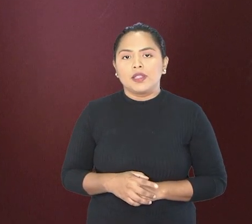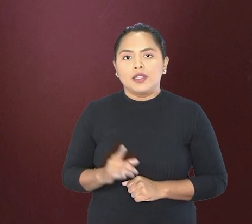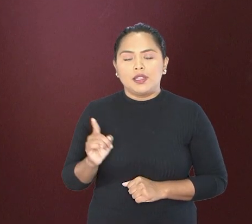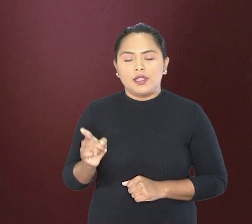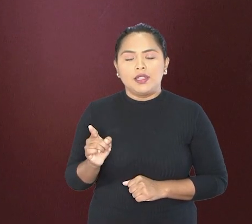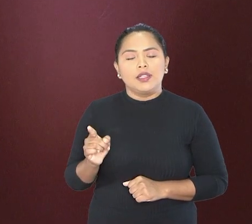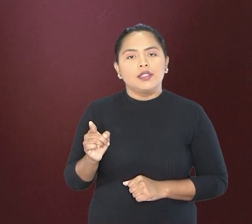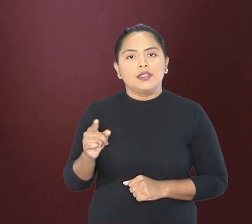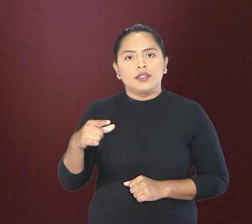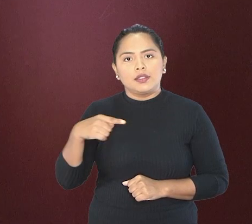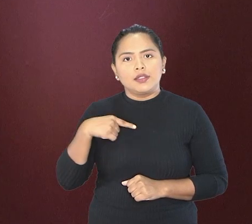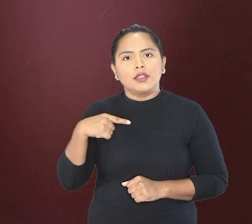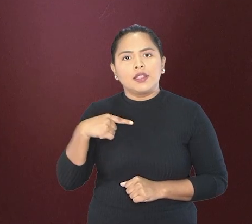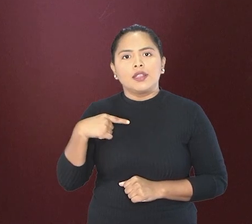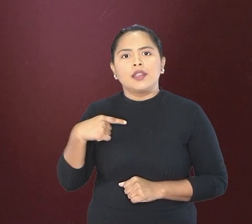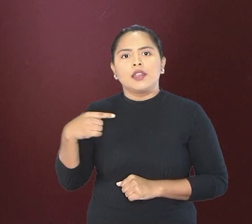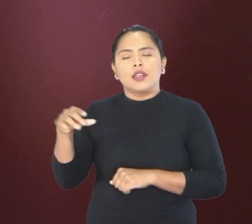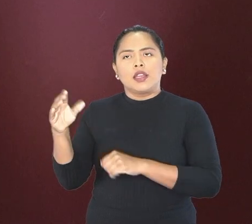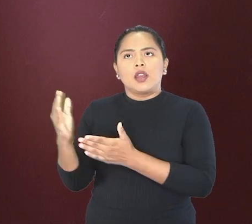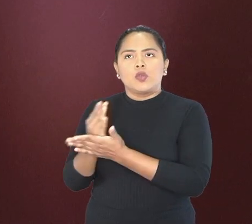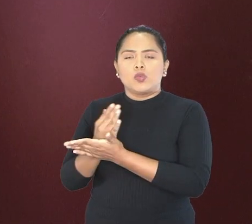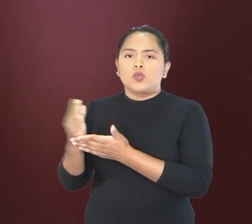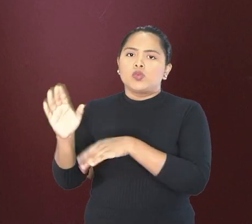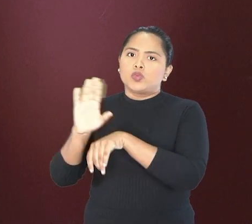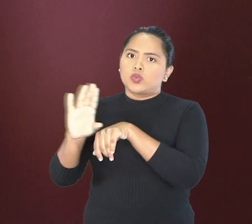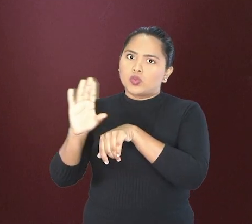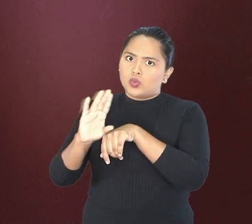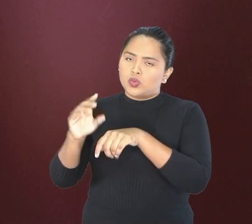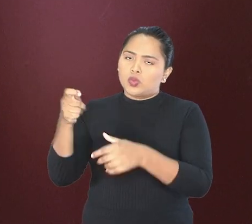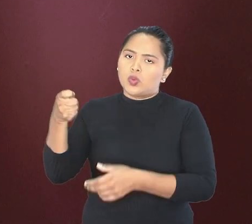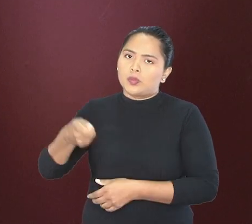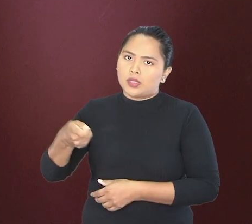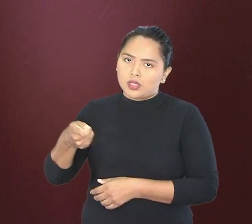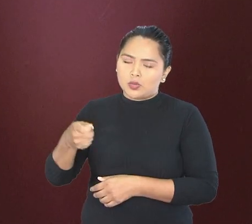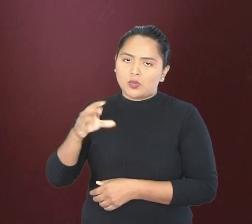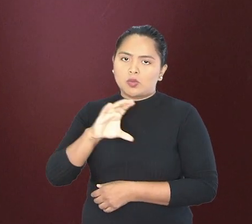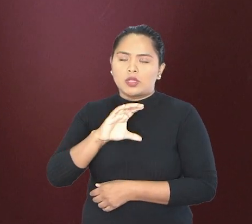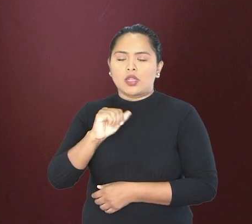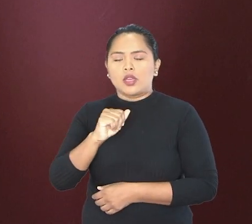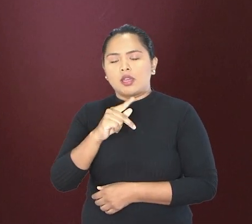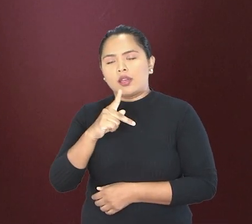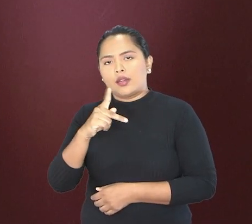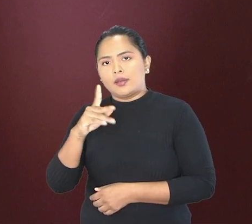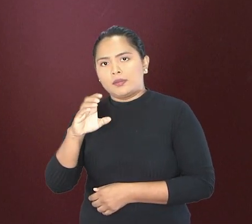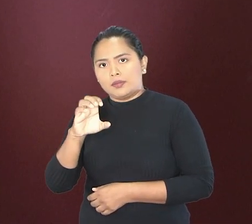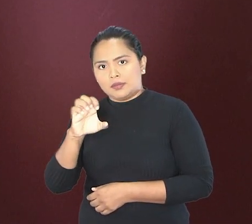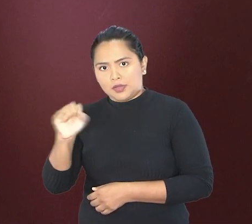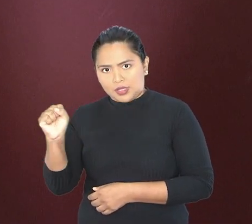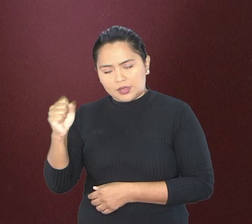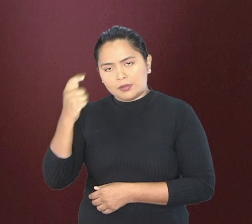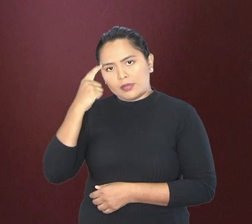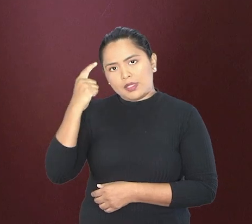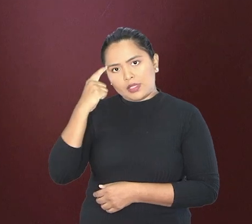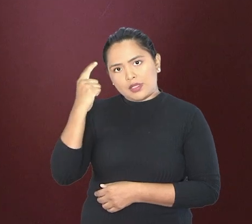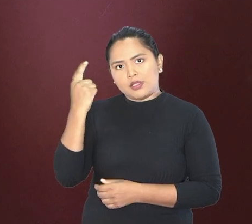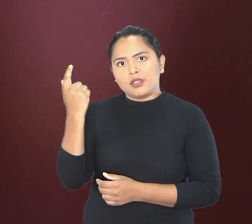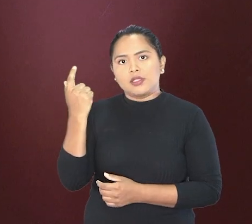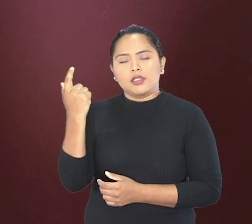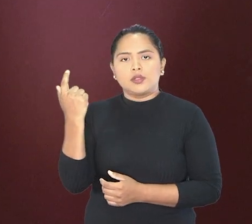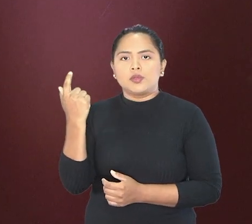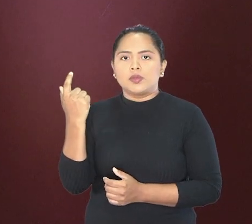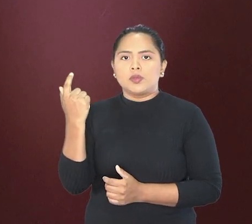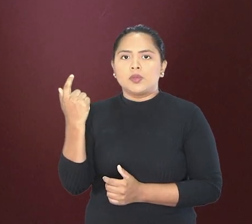desenvolvimento institucional, ele já traz alguns cursos que a CAPES tem que oferecer, pensando no quê? Pensando a gente aumentar realmente as nossas